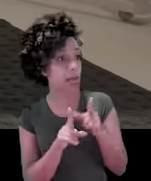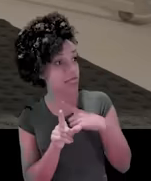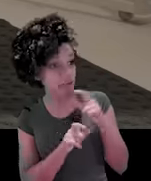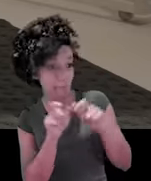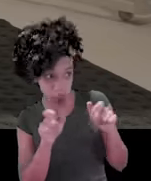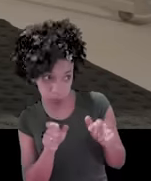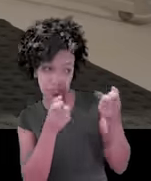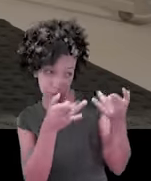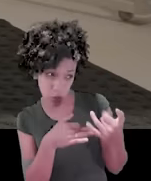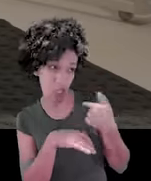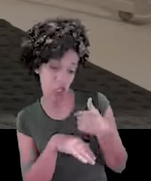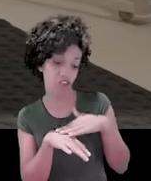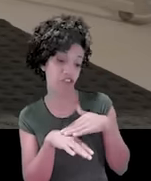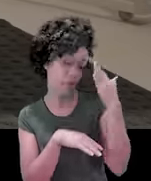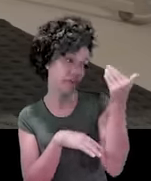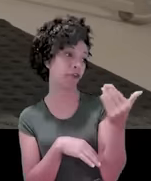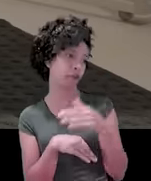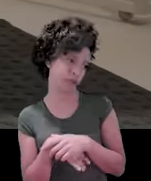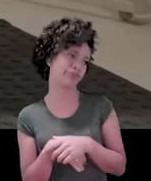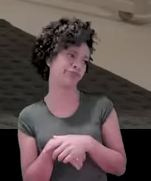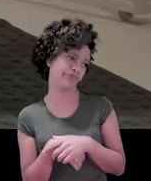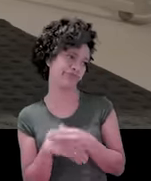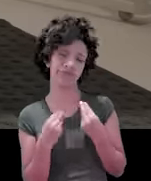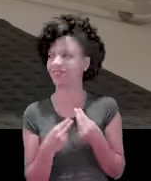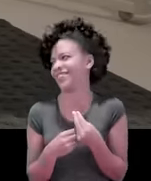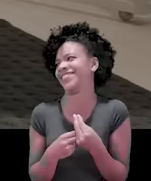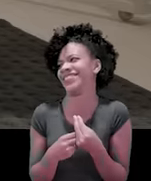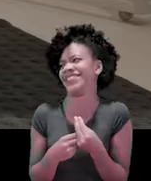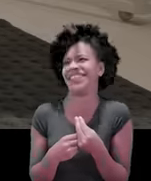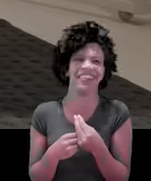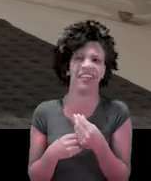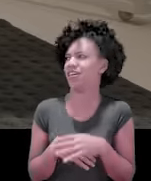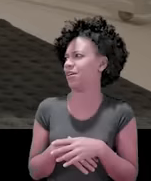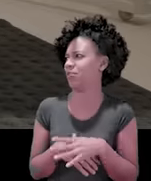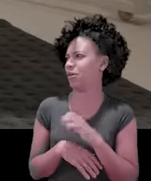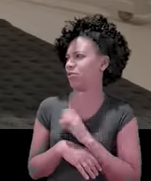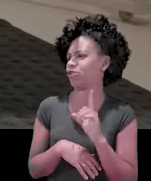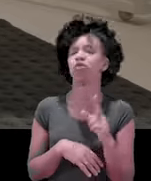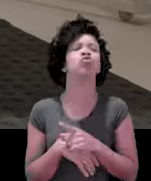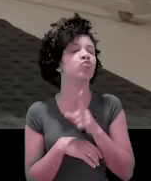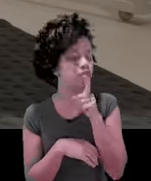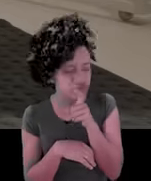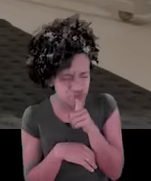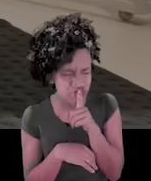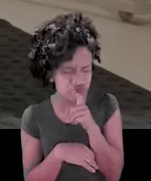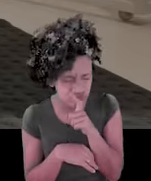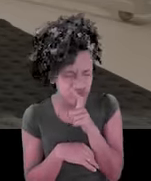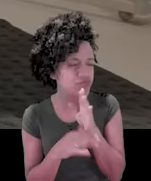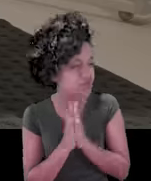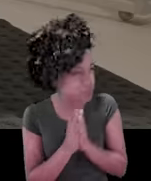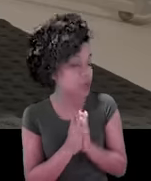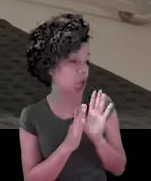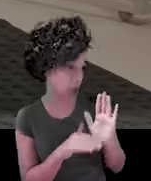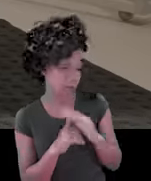gente que disse que eu fiz isso ficar famoso e fez Jura por Deus juro juro juro juro